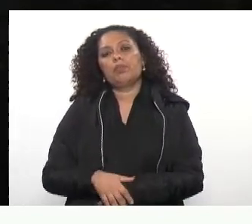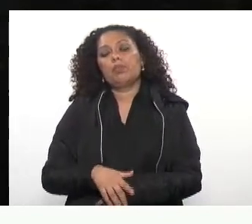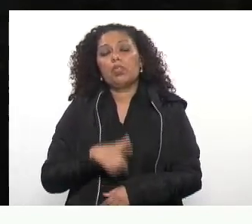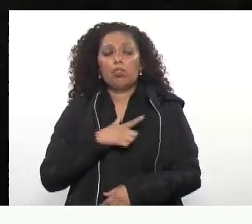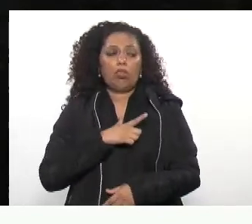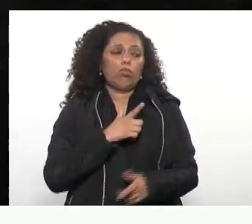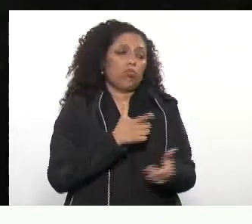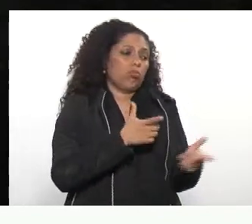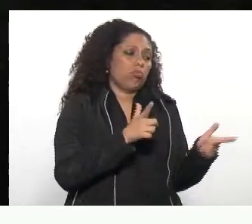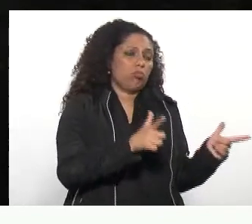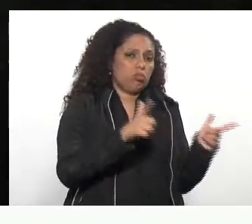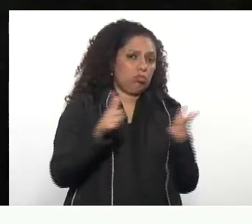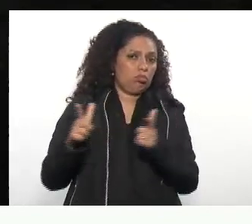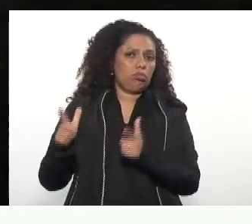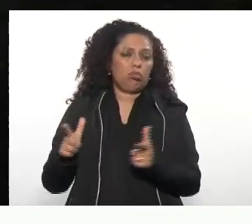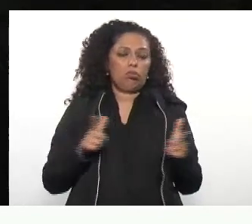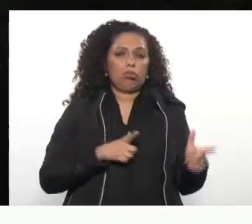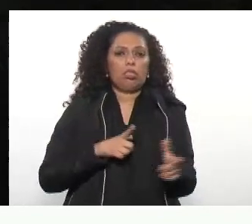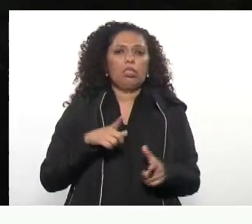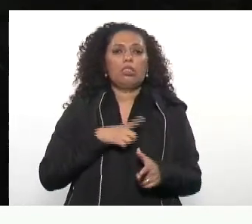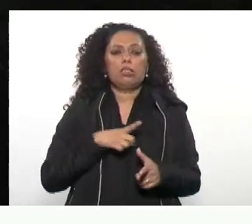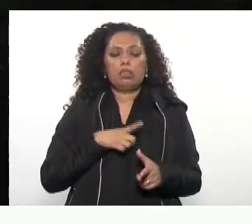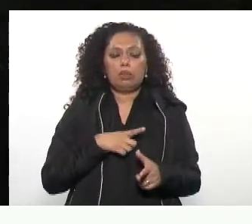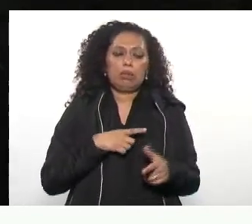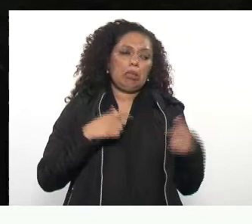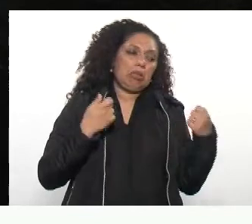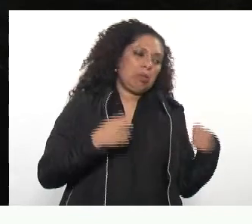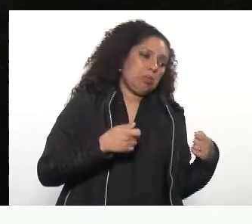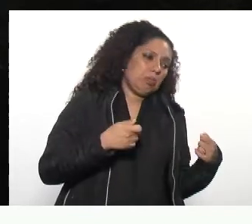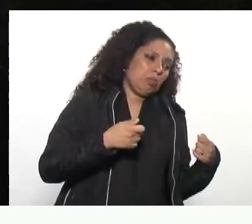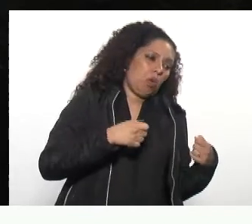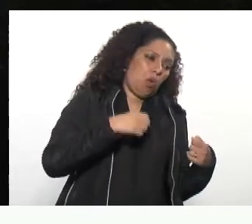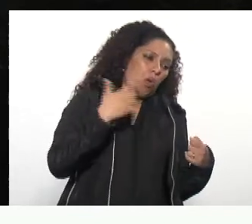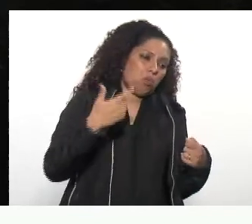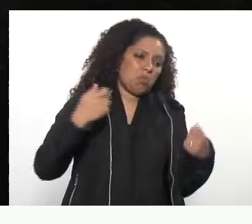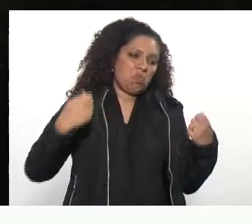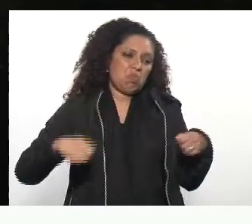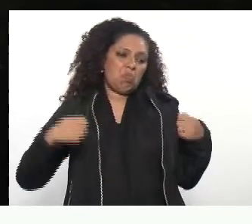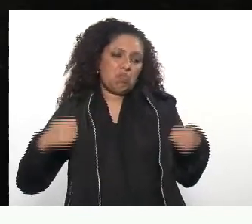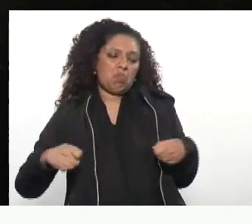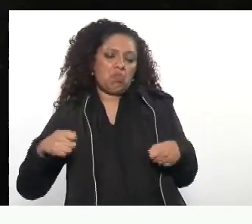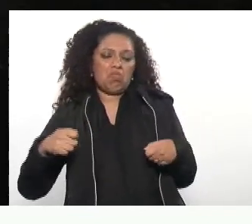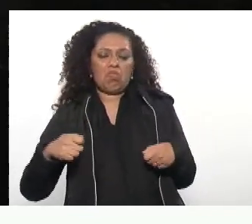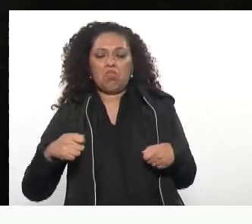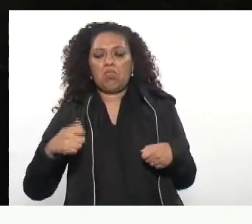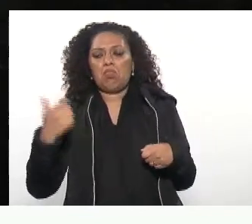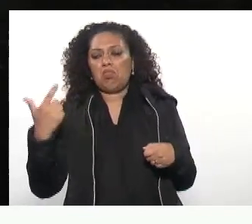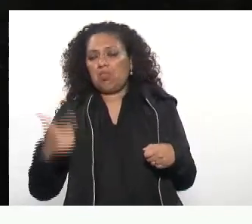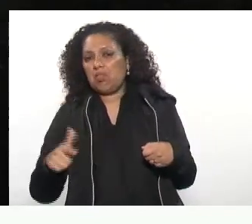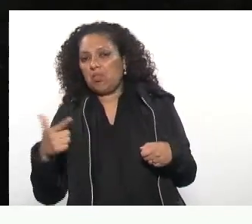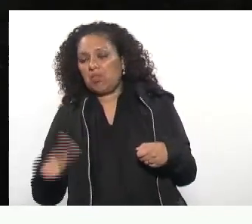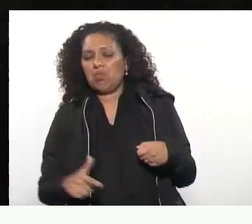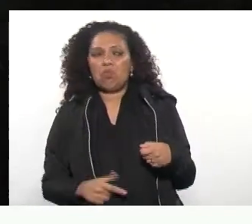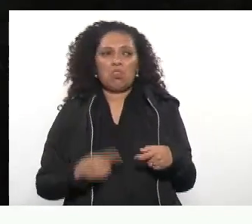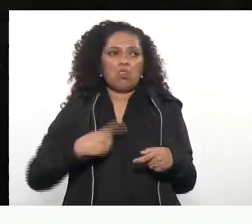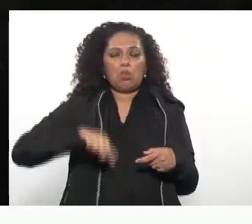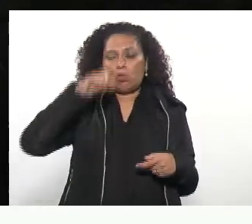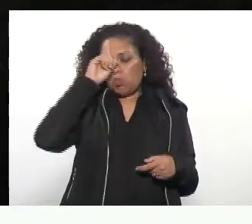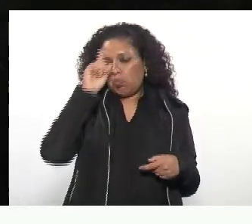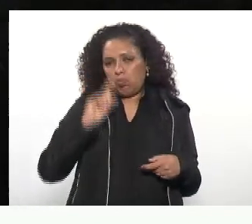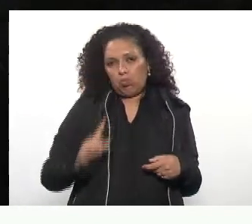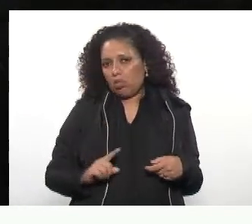locais que, enfim, não precisariam ter, tem outros que por motivação desconhecida,